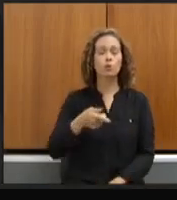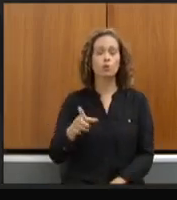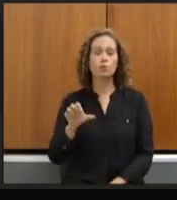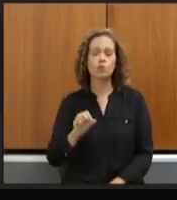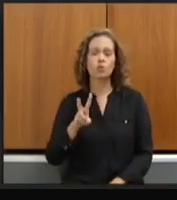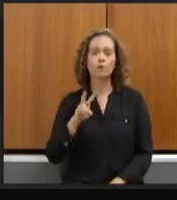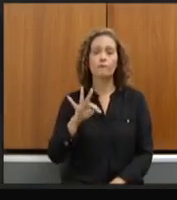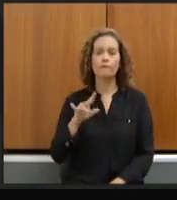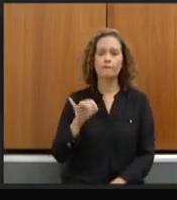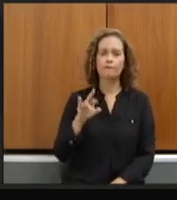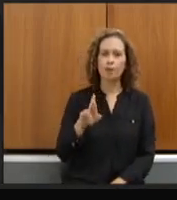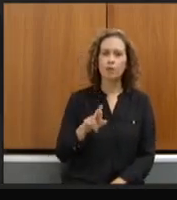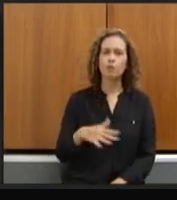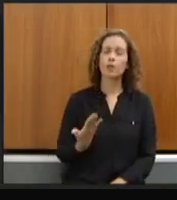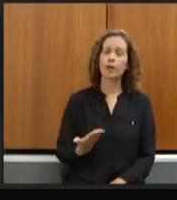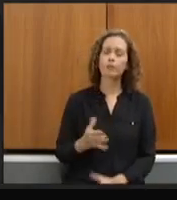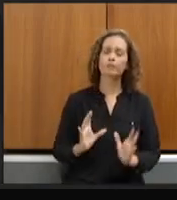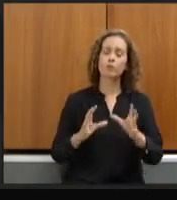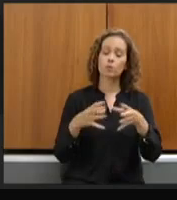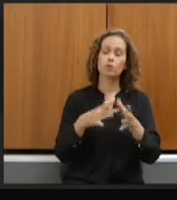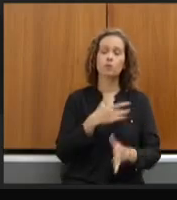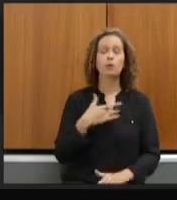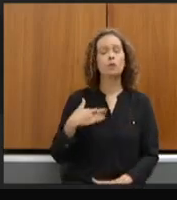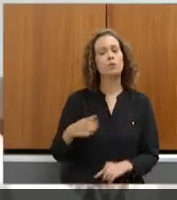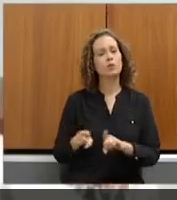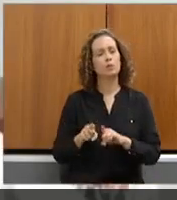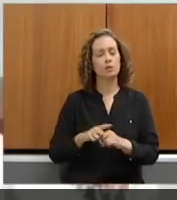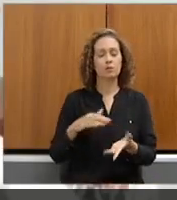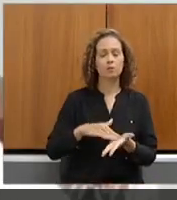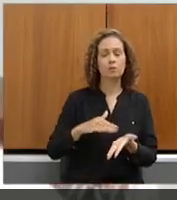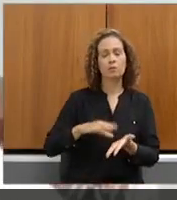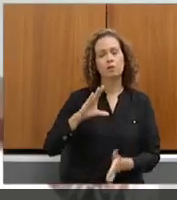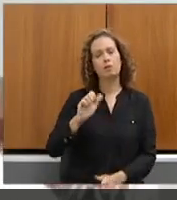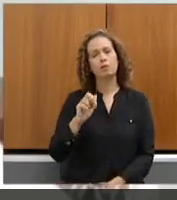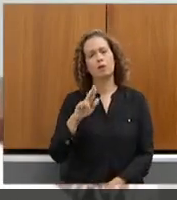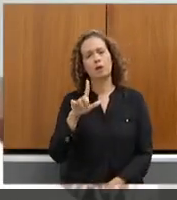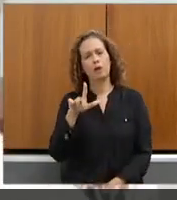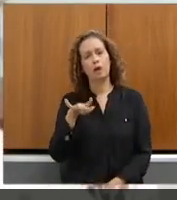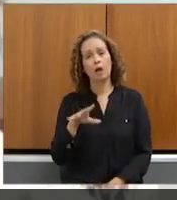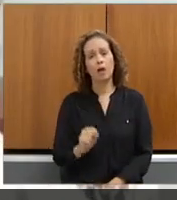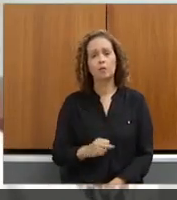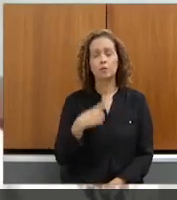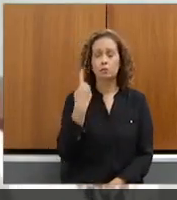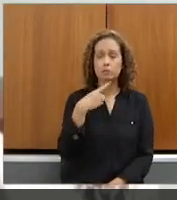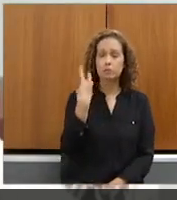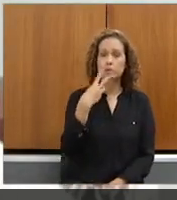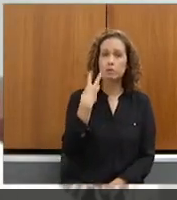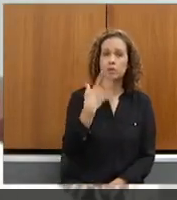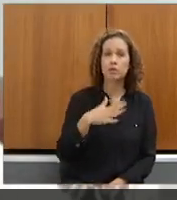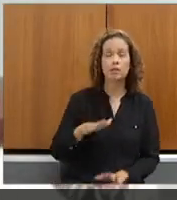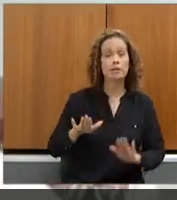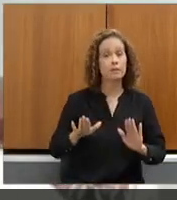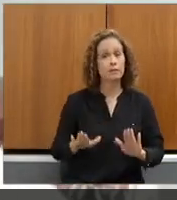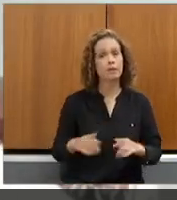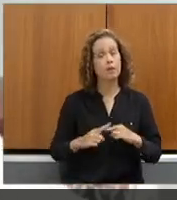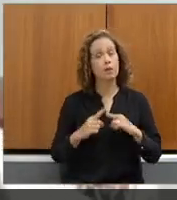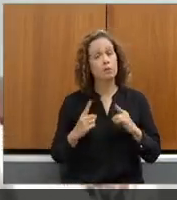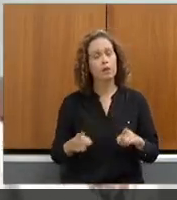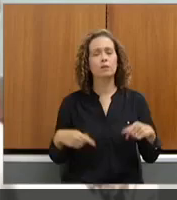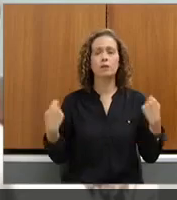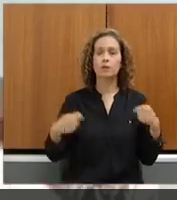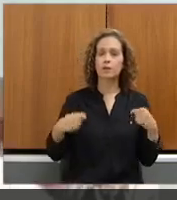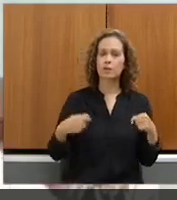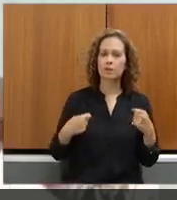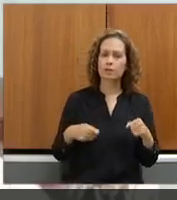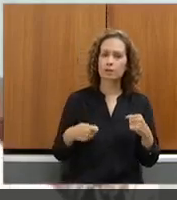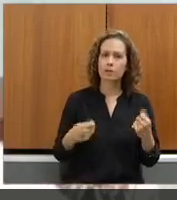Preside a comissão de saúde e complementar também o secretário Carlos Eduardo por estar tantas horas aqui o Zé uma necessidade né